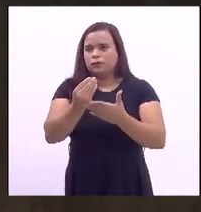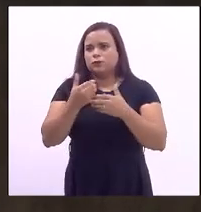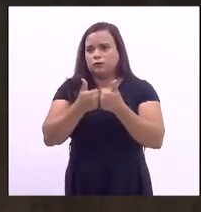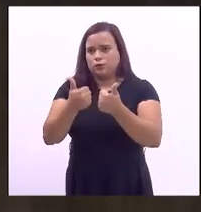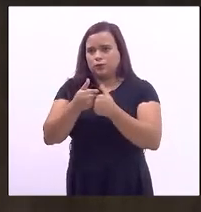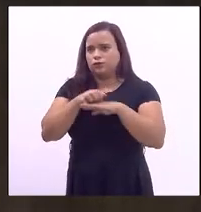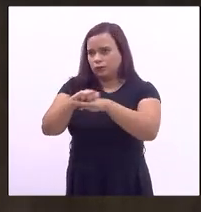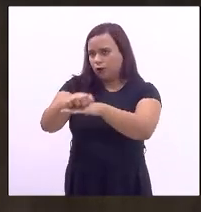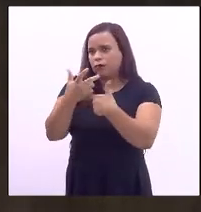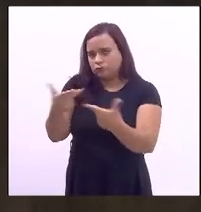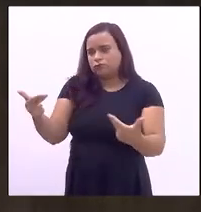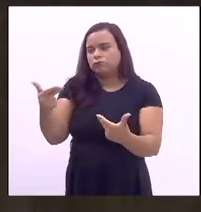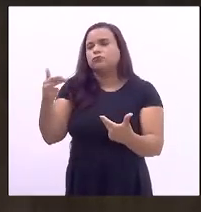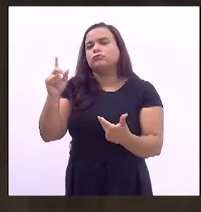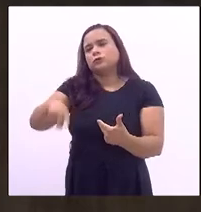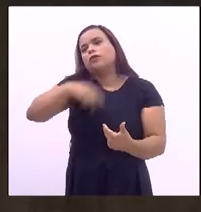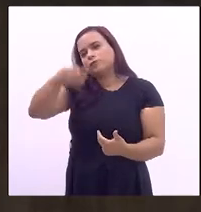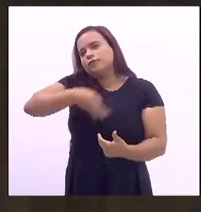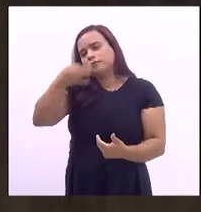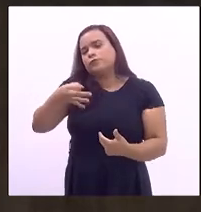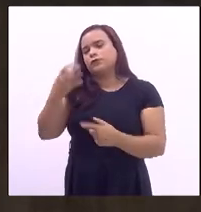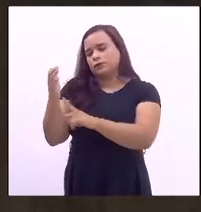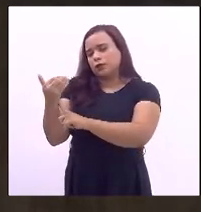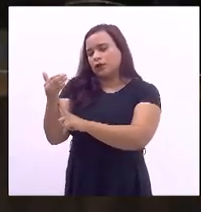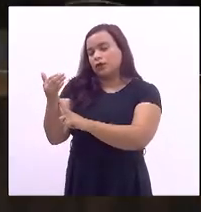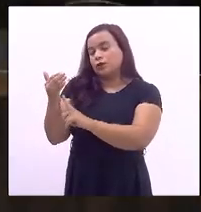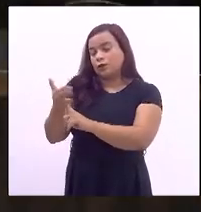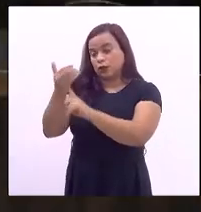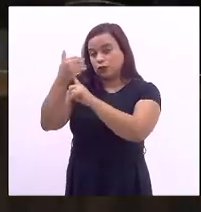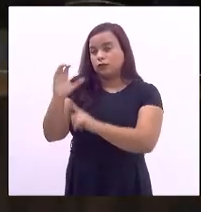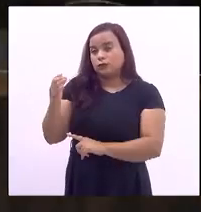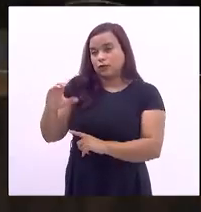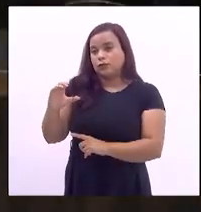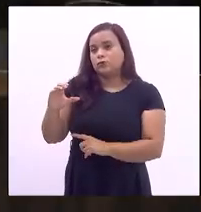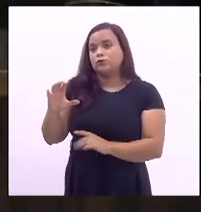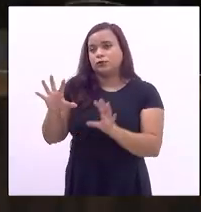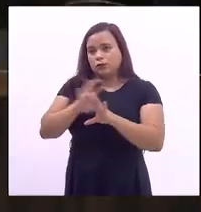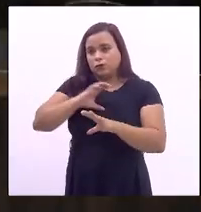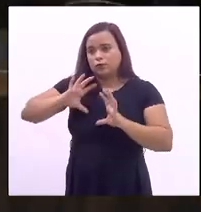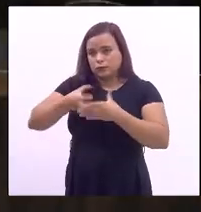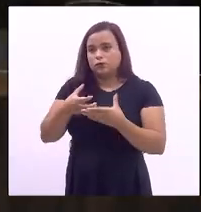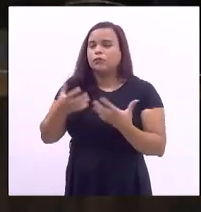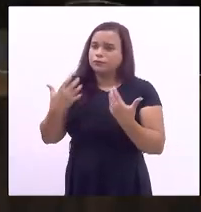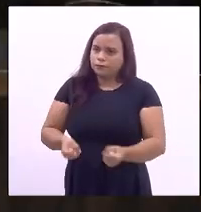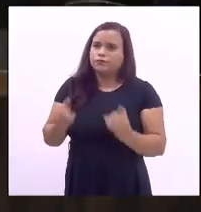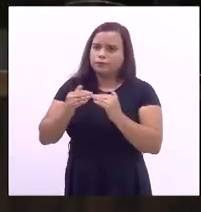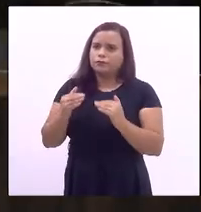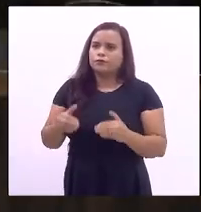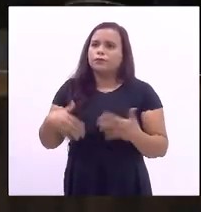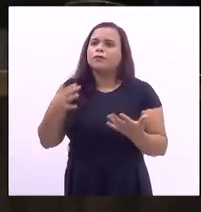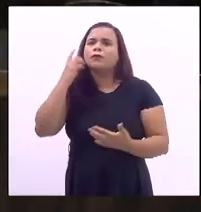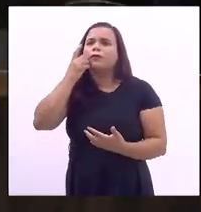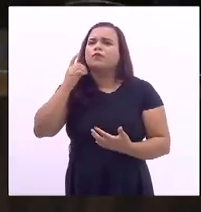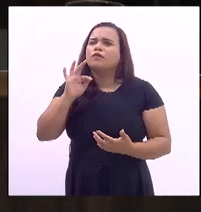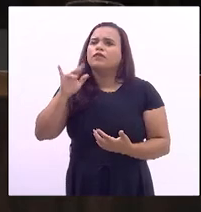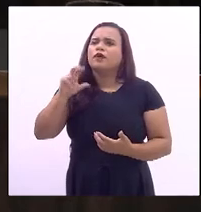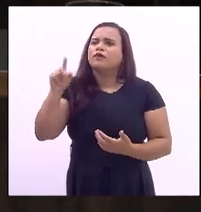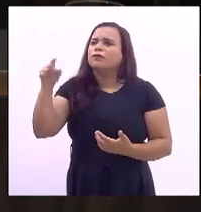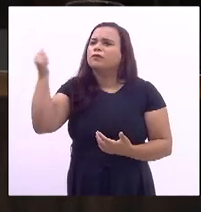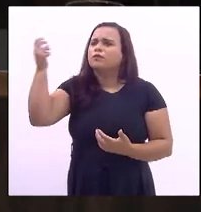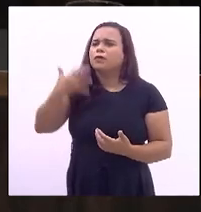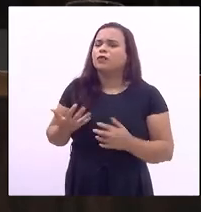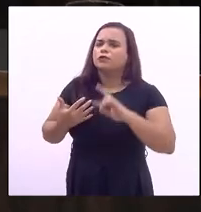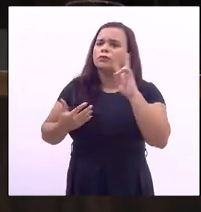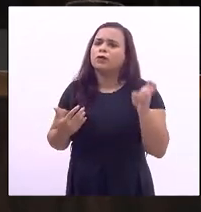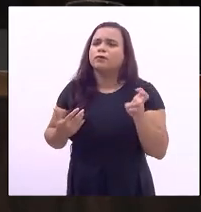mérito parecer da comissão de centro segundo dia favorável resultado Flávio vossa excelência falou para mim